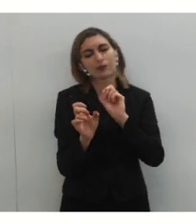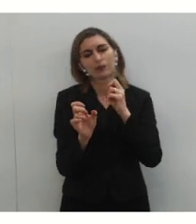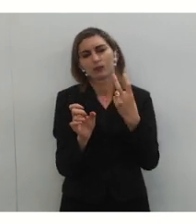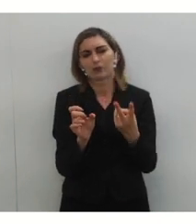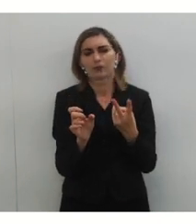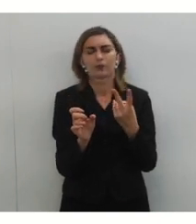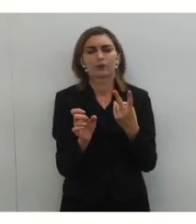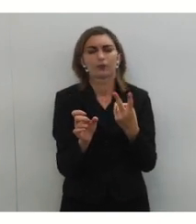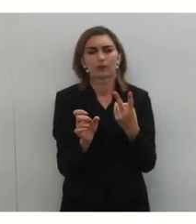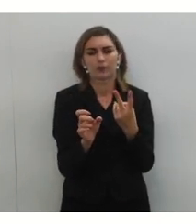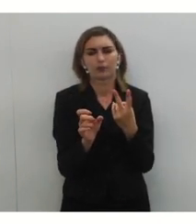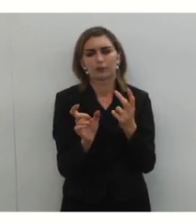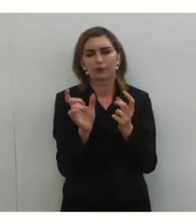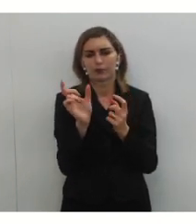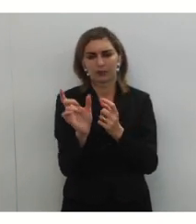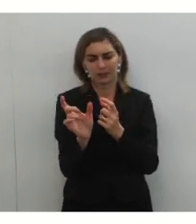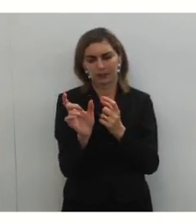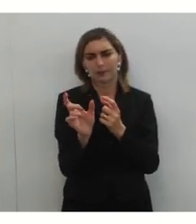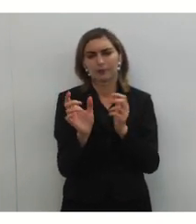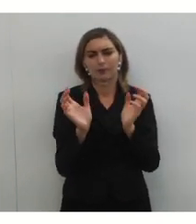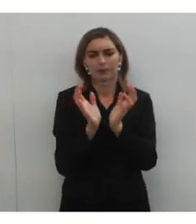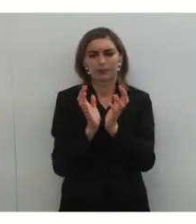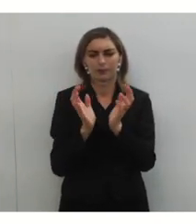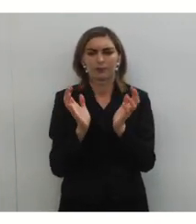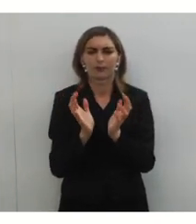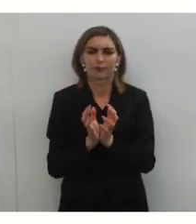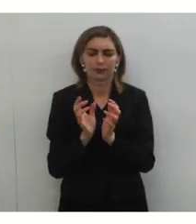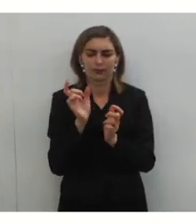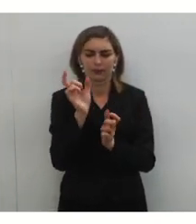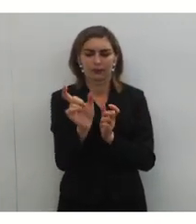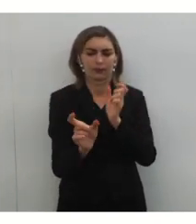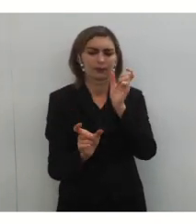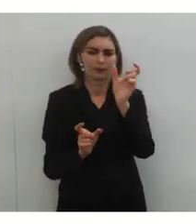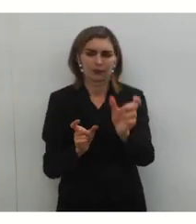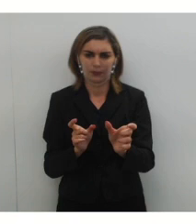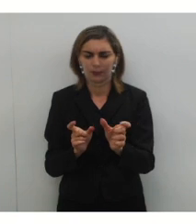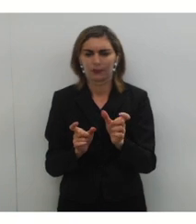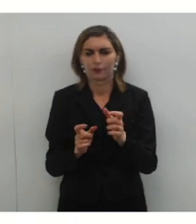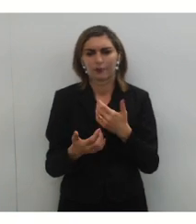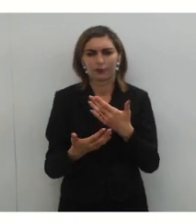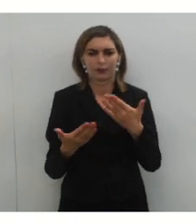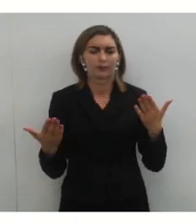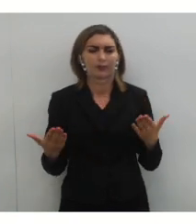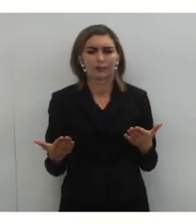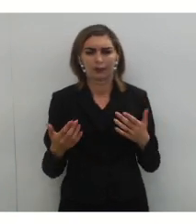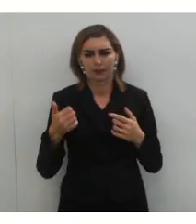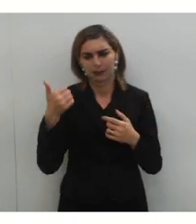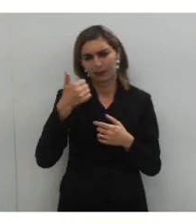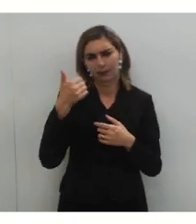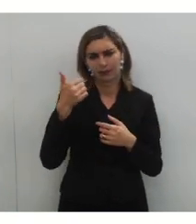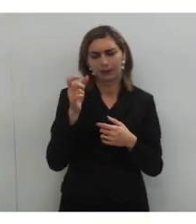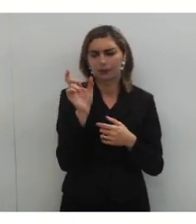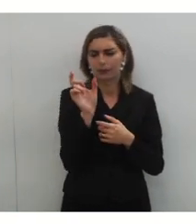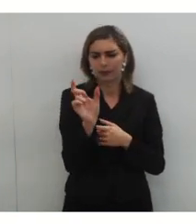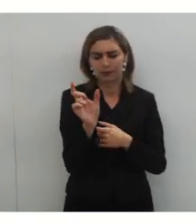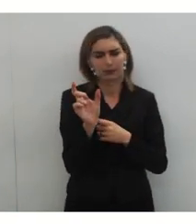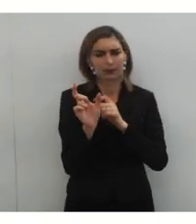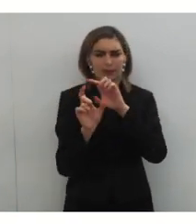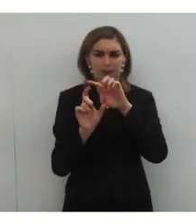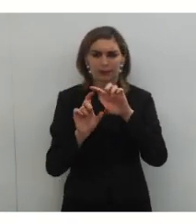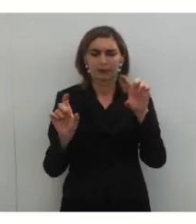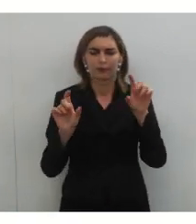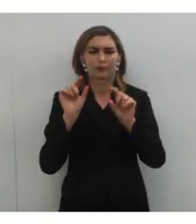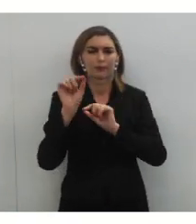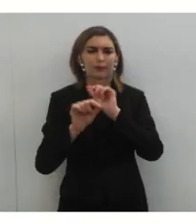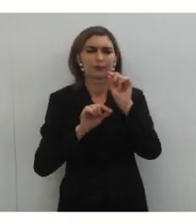ou por um grupo de palavras, tá? Então, na primeira oração,